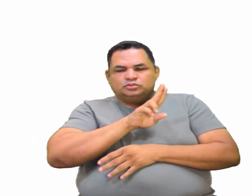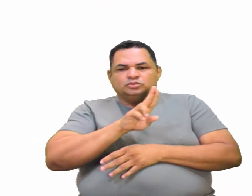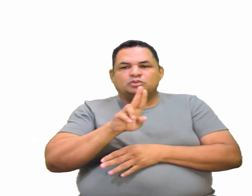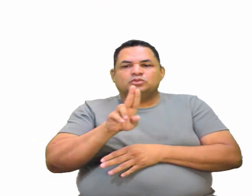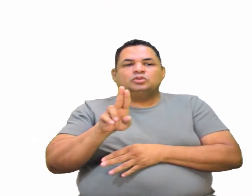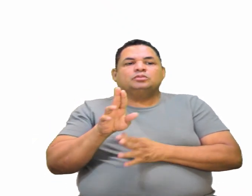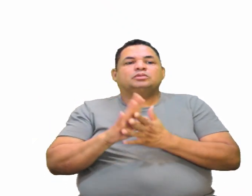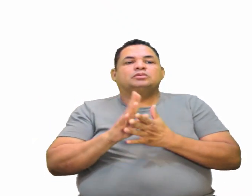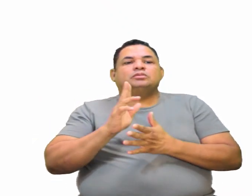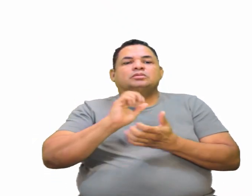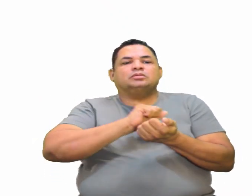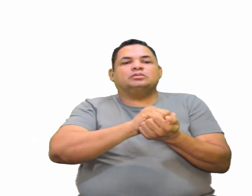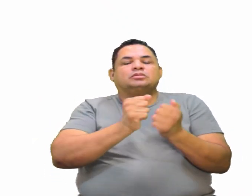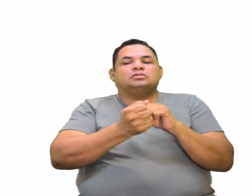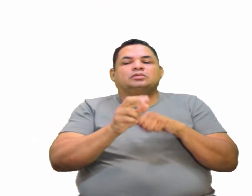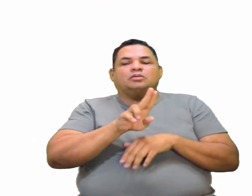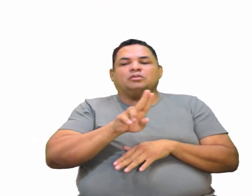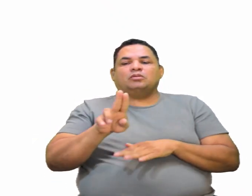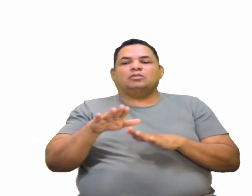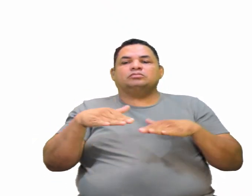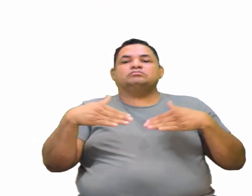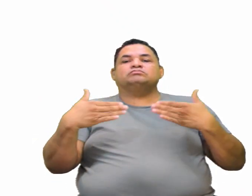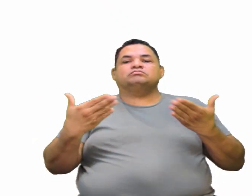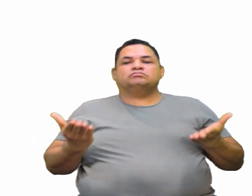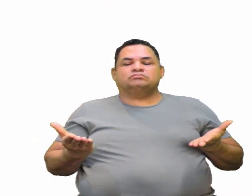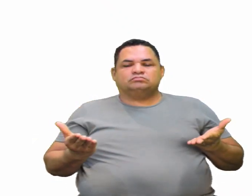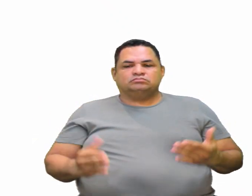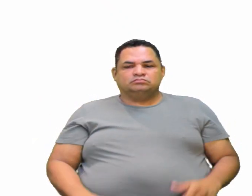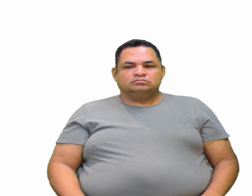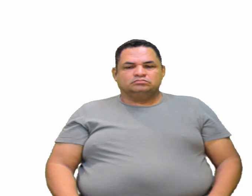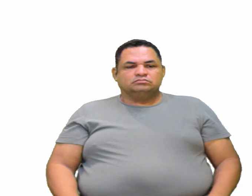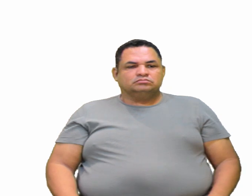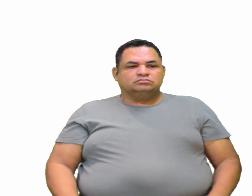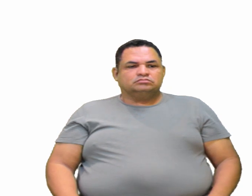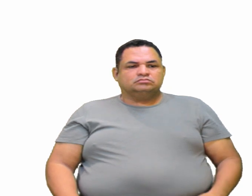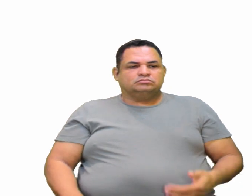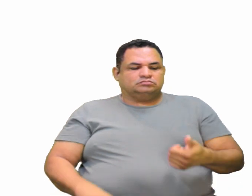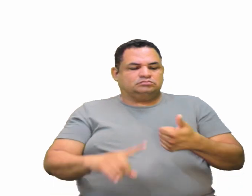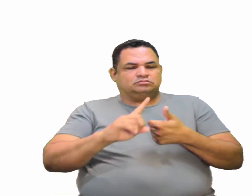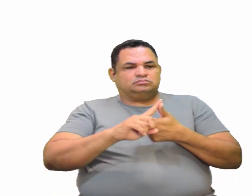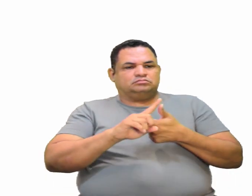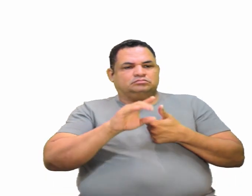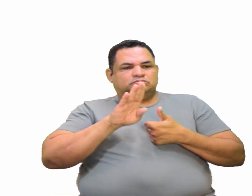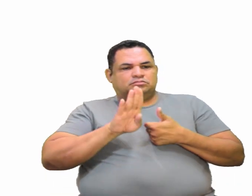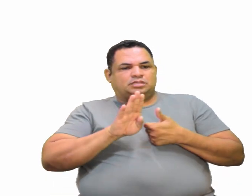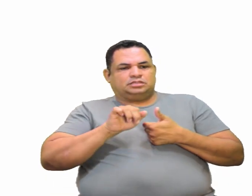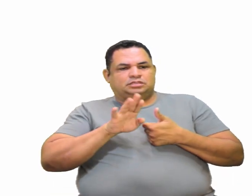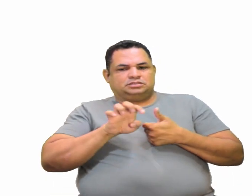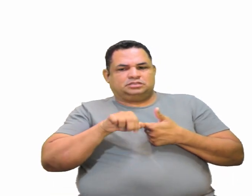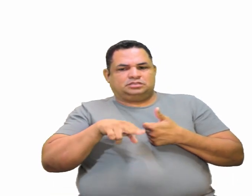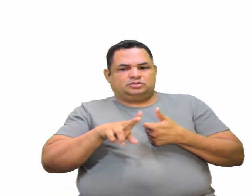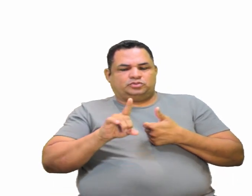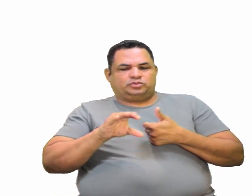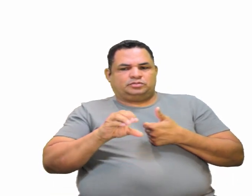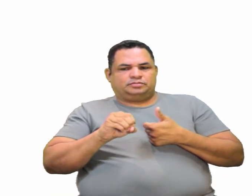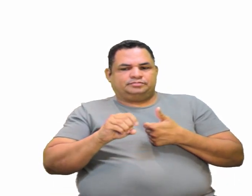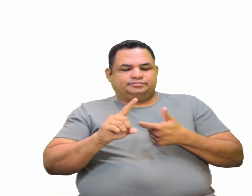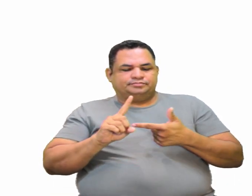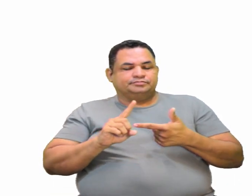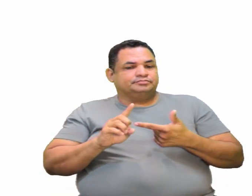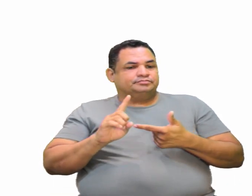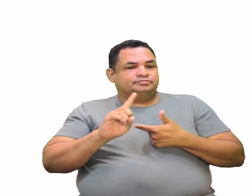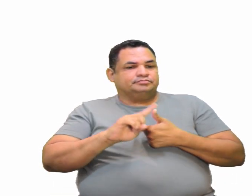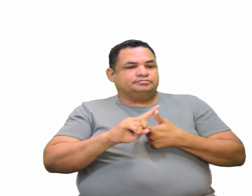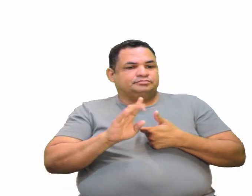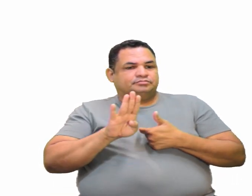processo adaptativo denominamos de... Vamos lá, alternativa A, mais uma vez aí batesiano, sabe que você já sabe